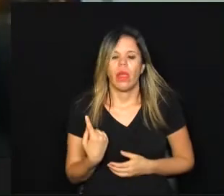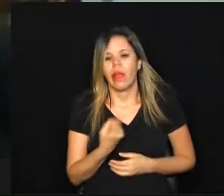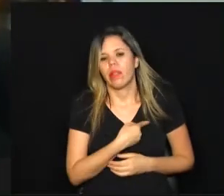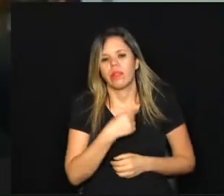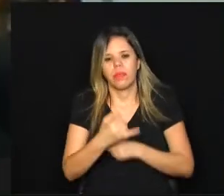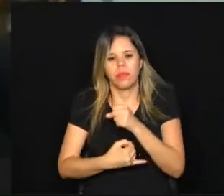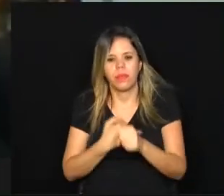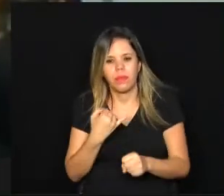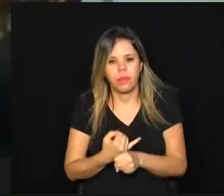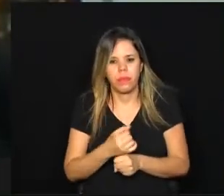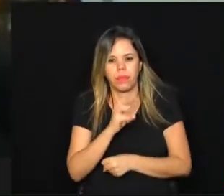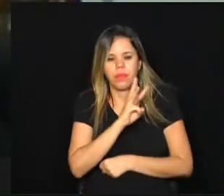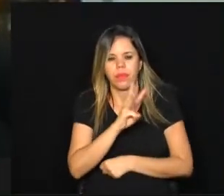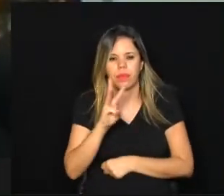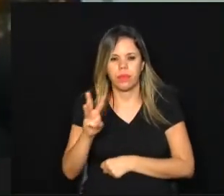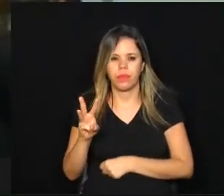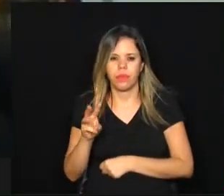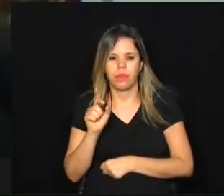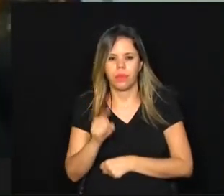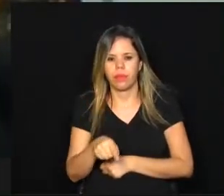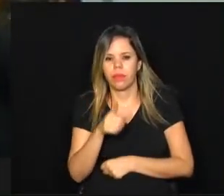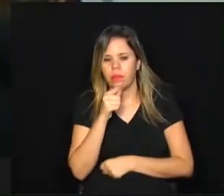site,